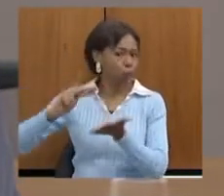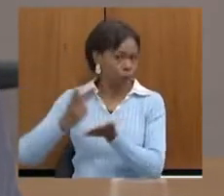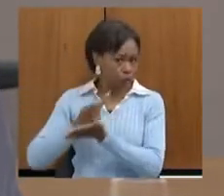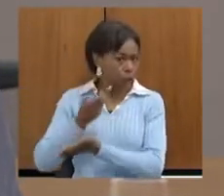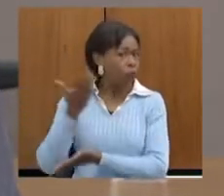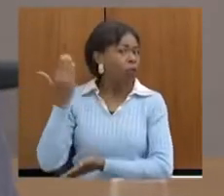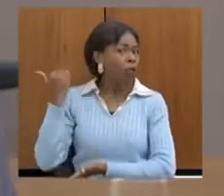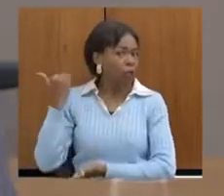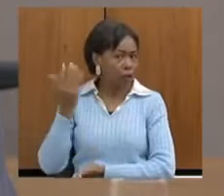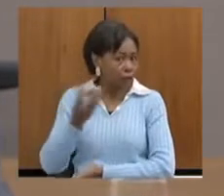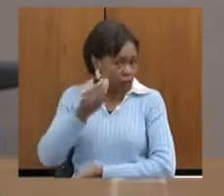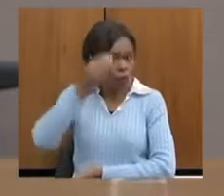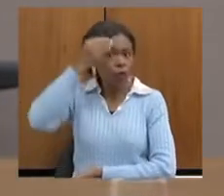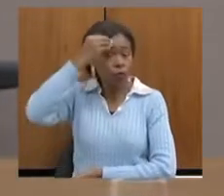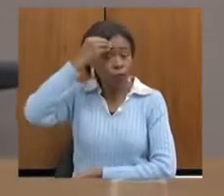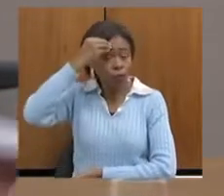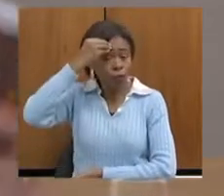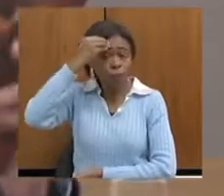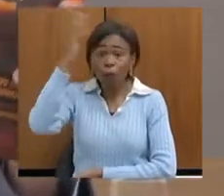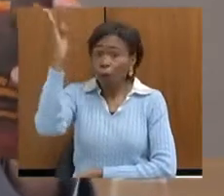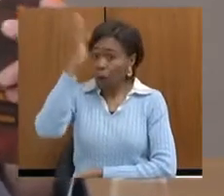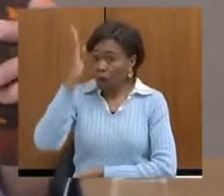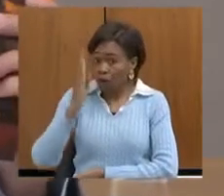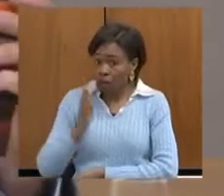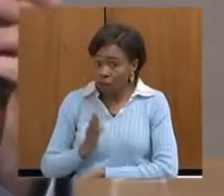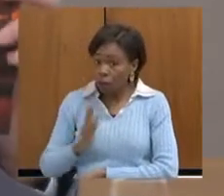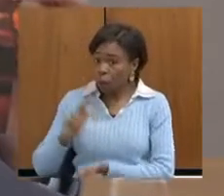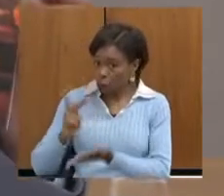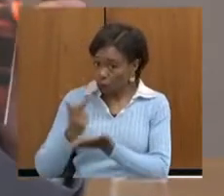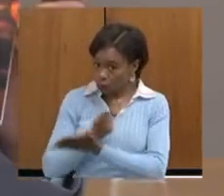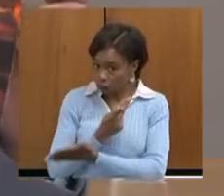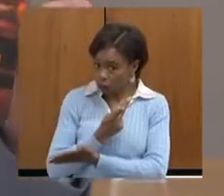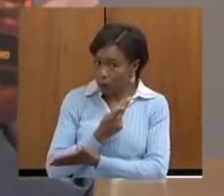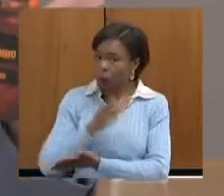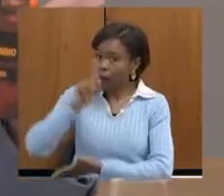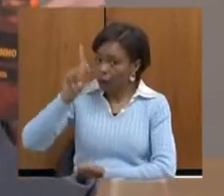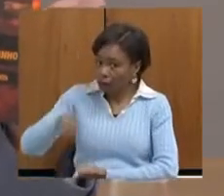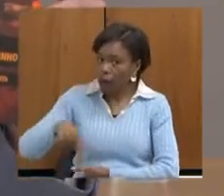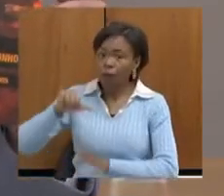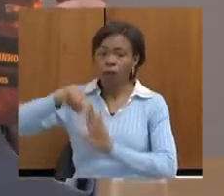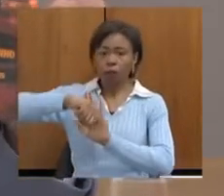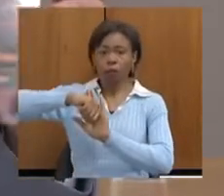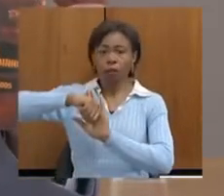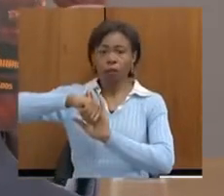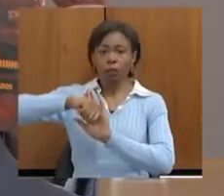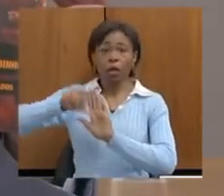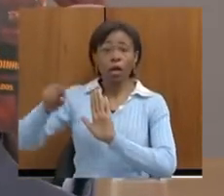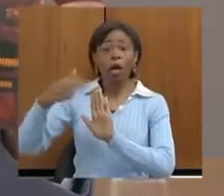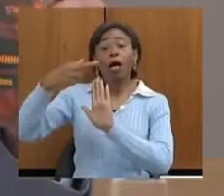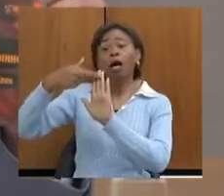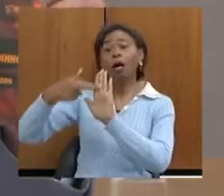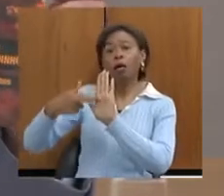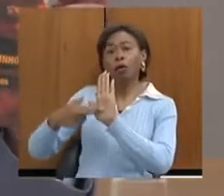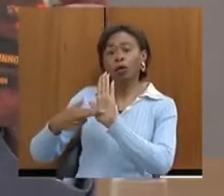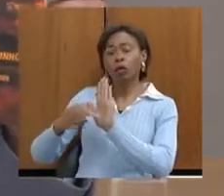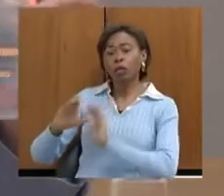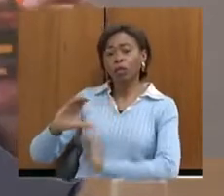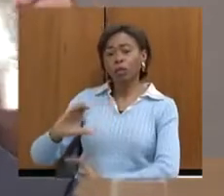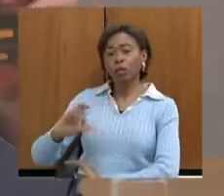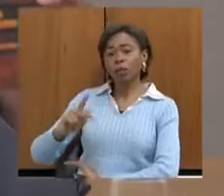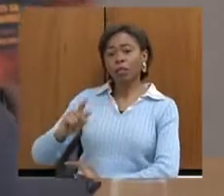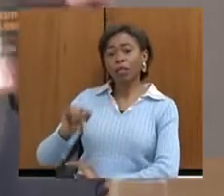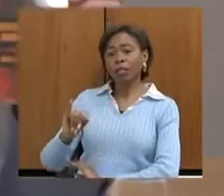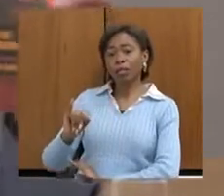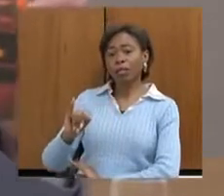disso que aconteceu no Brasil foi mais um crime Este é o relatório da CPI de Brumadinho essa